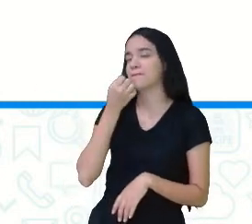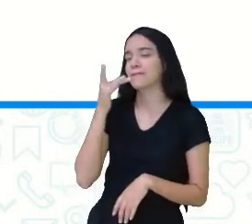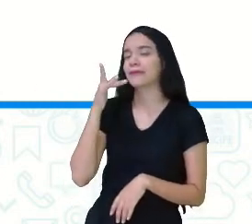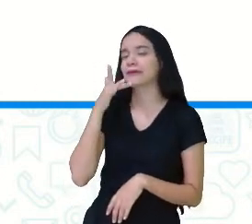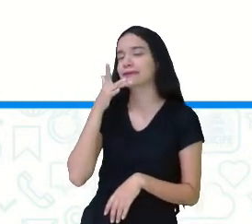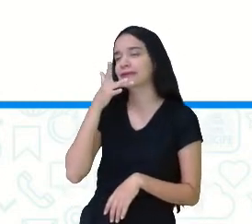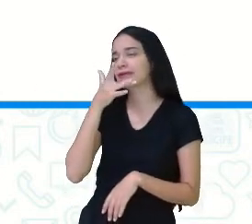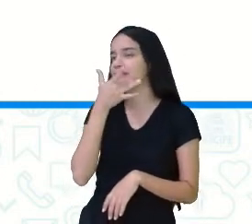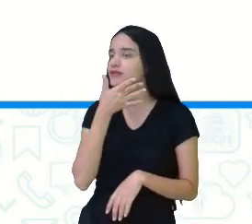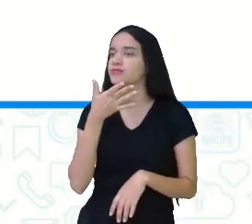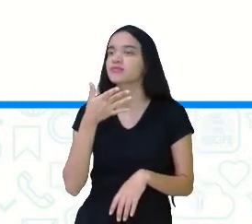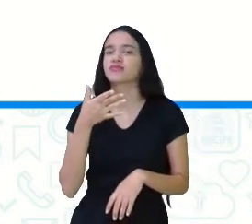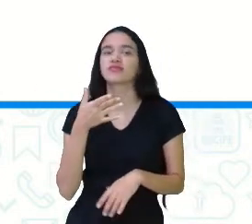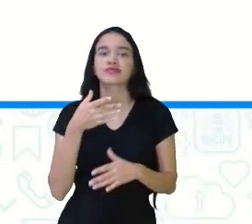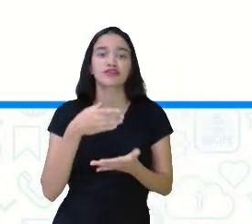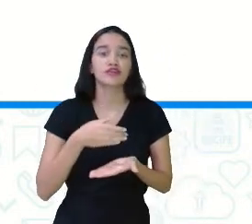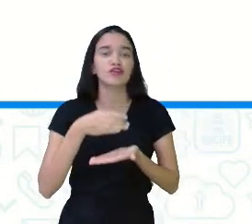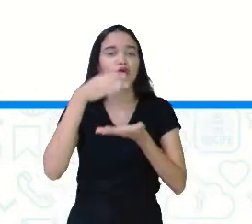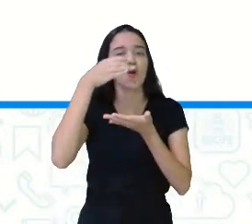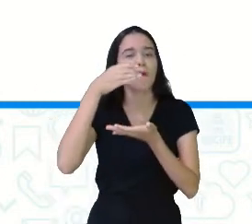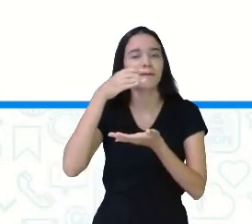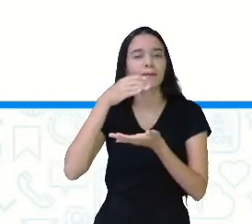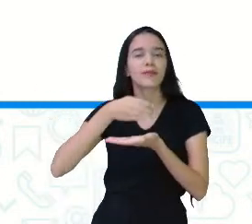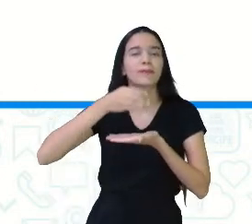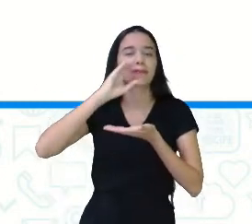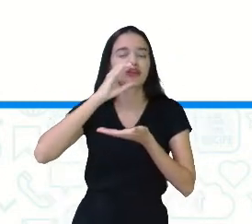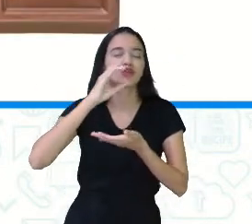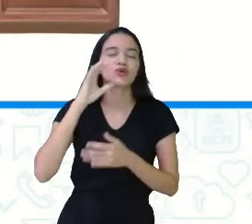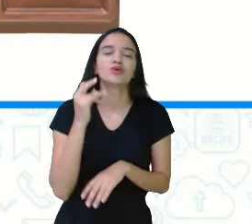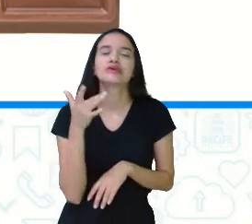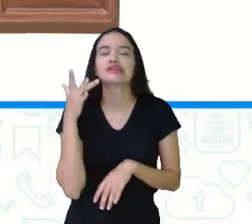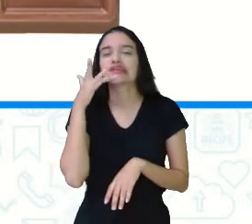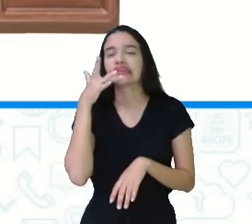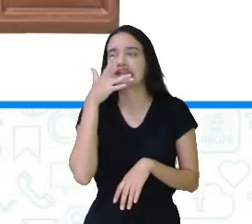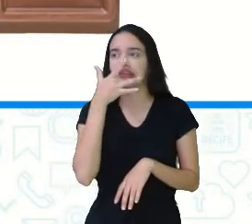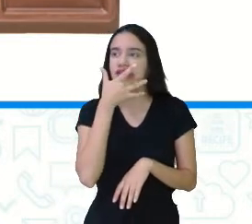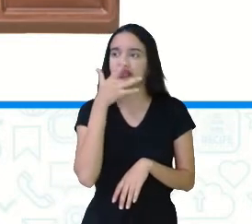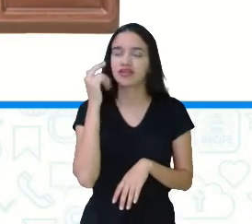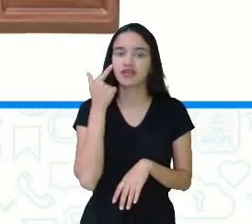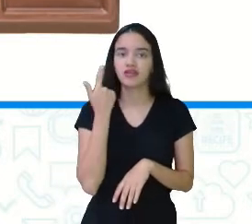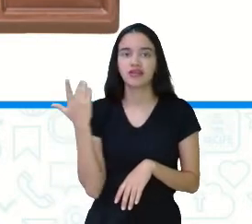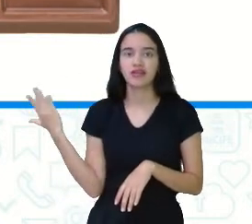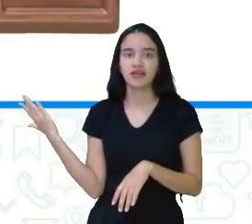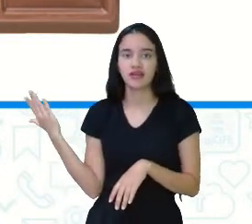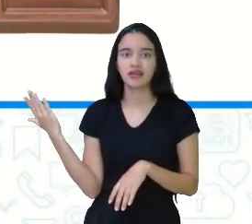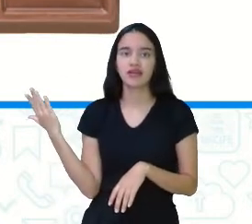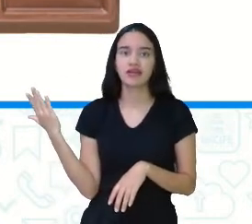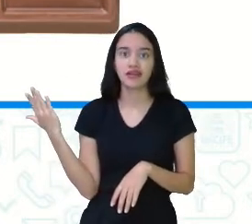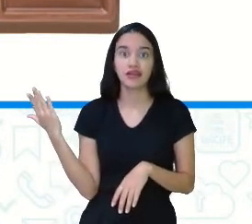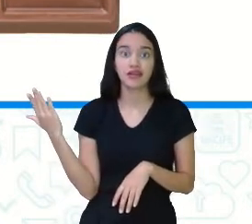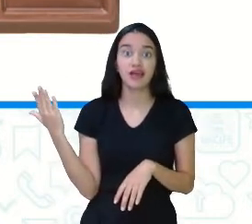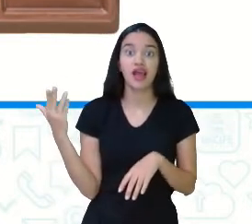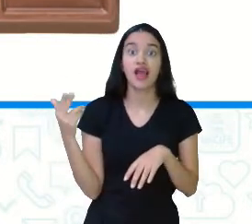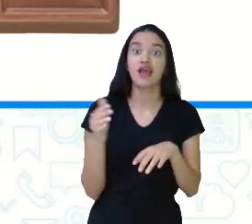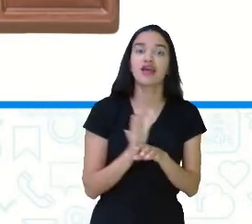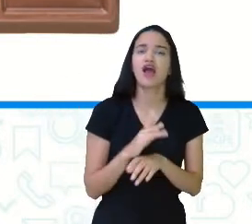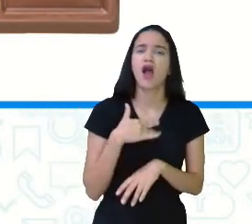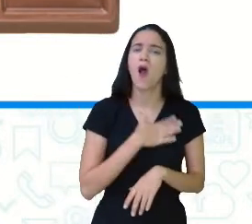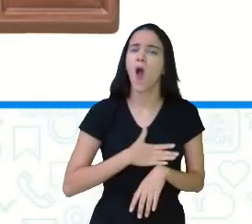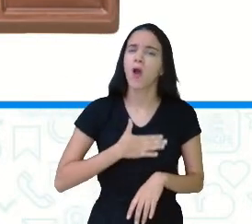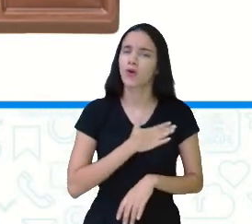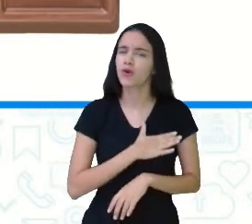gostosinho. Com um copinho de suco. Uma delícia. E esse aqui? E isso aqui, alguém